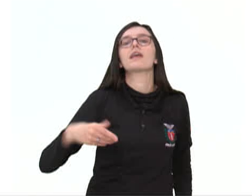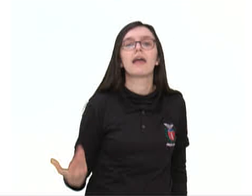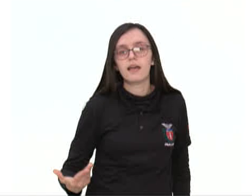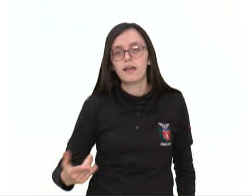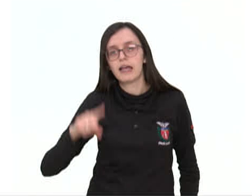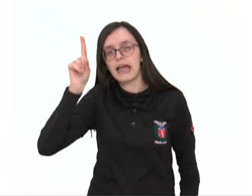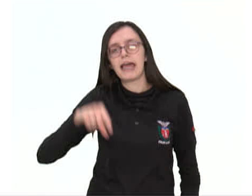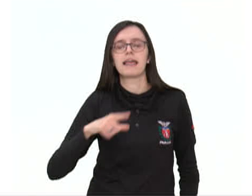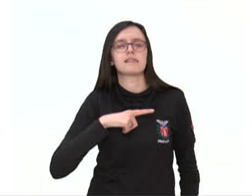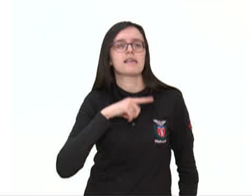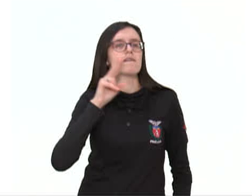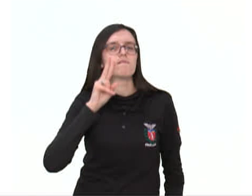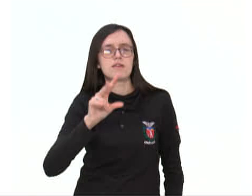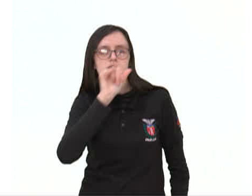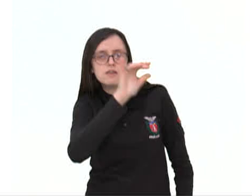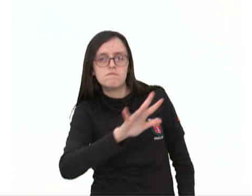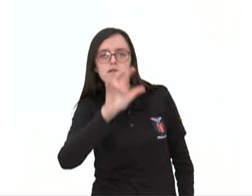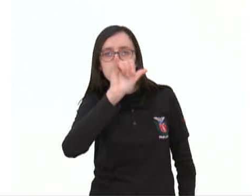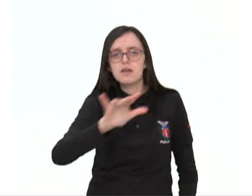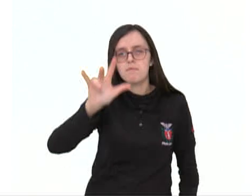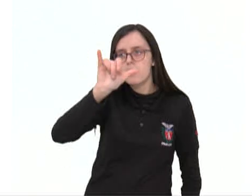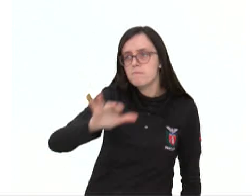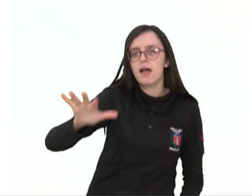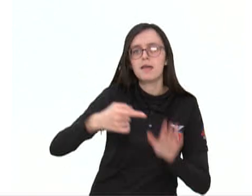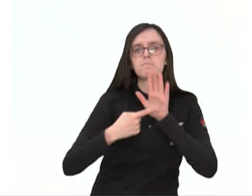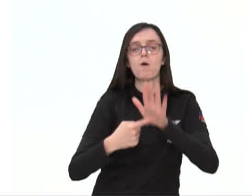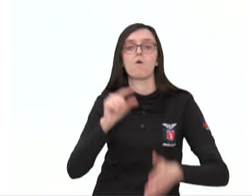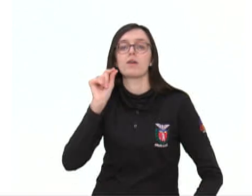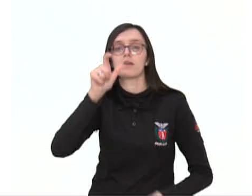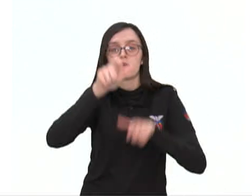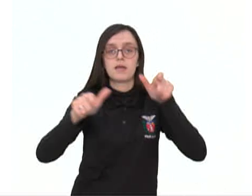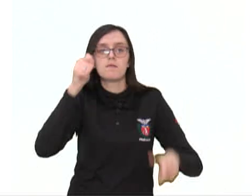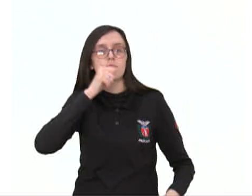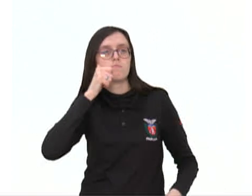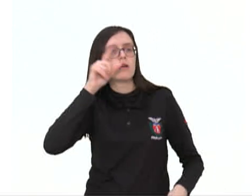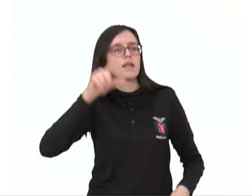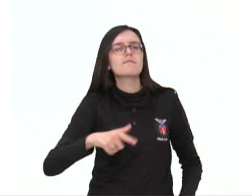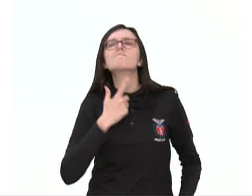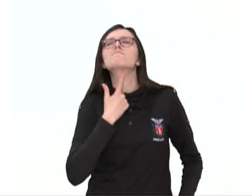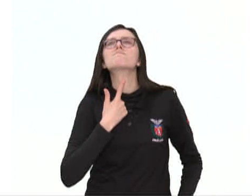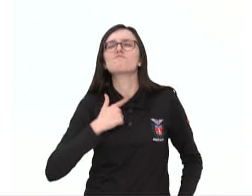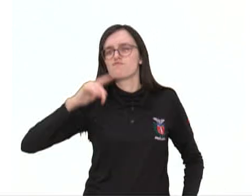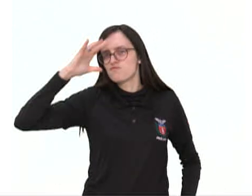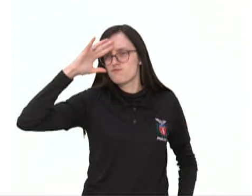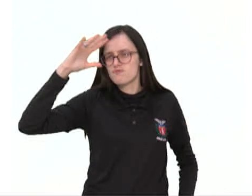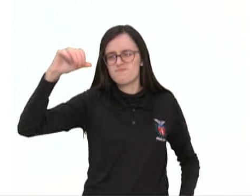por símbolos como essas imagens mostram. As mulheres correndo atrás dos seus sonhos,